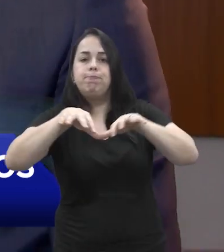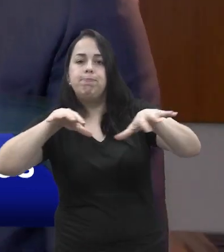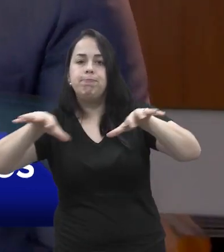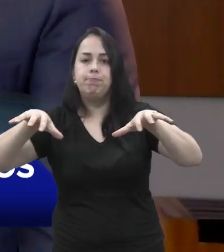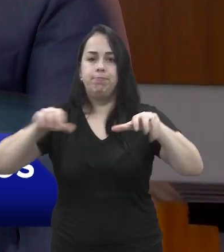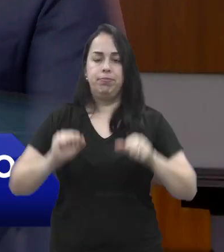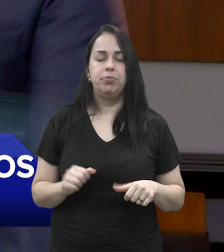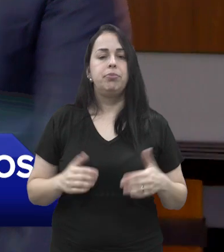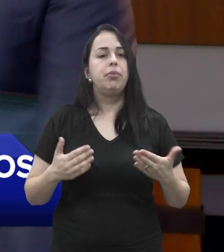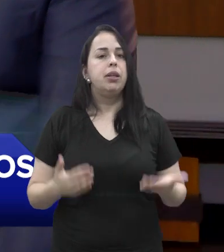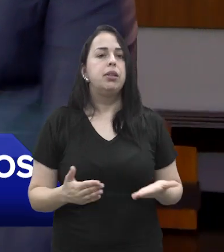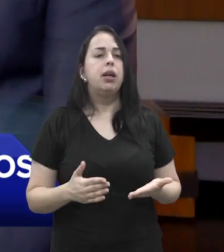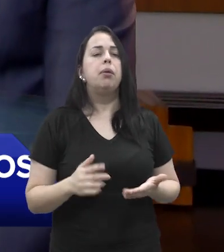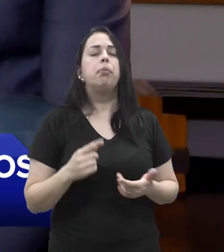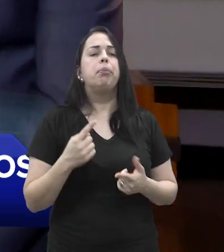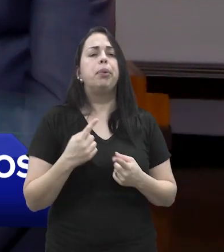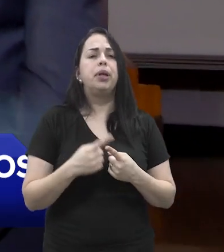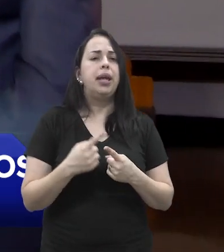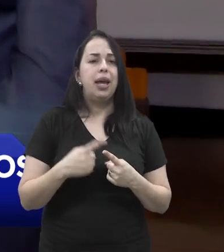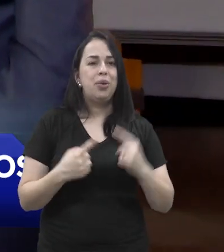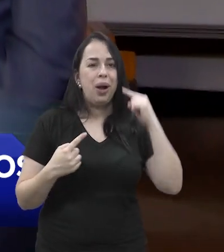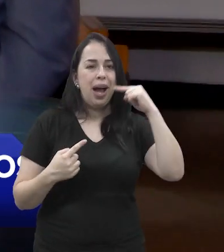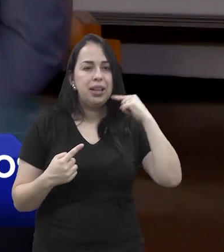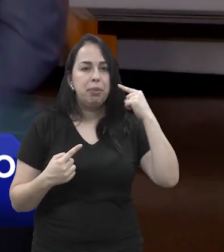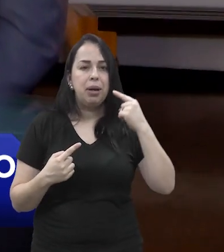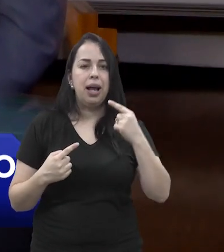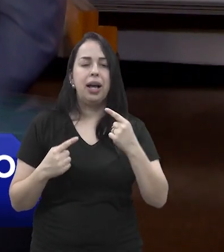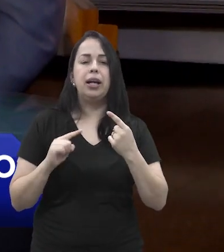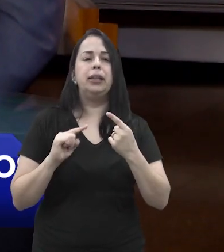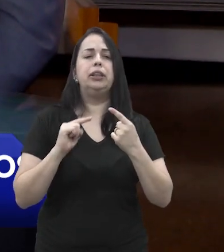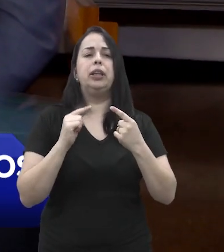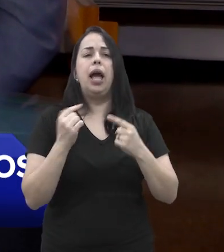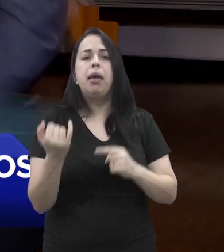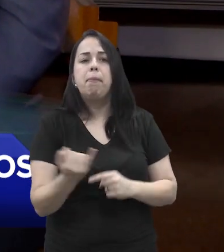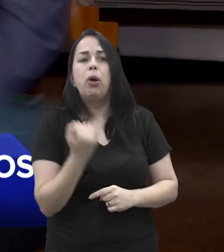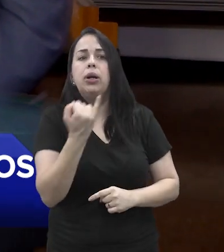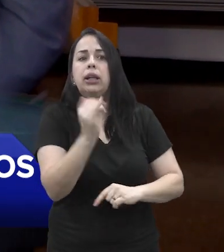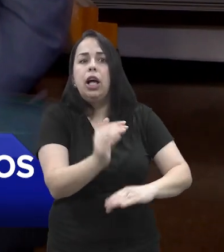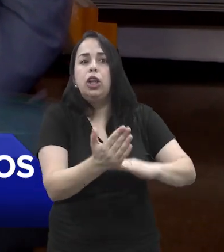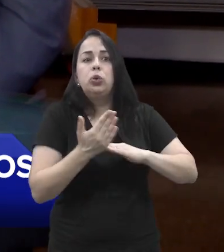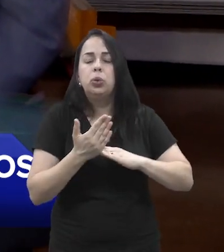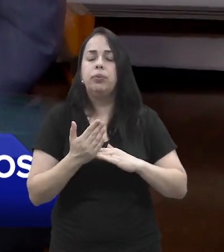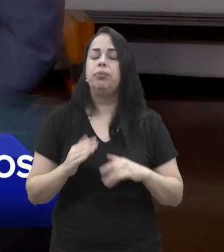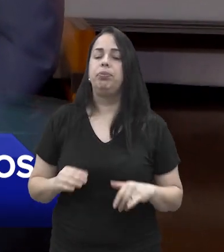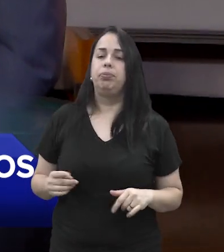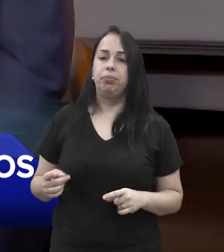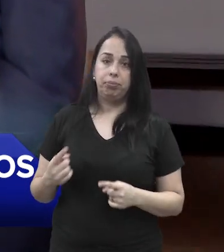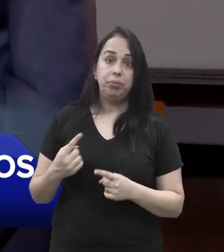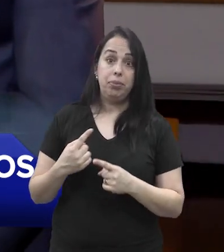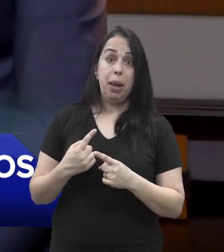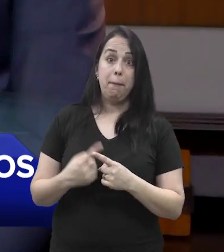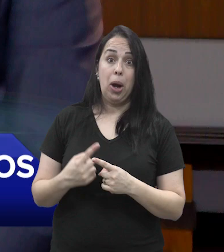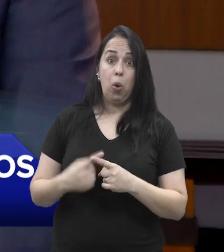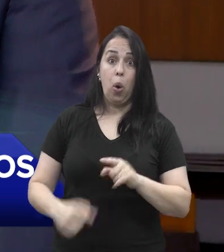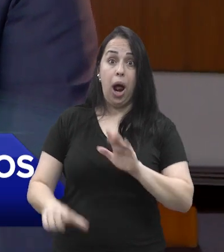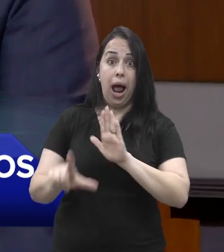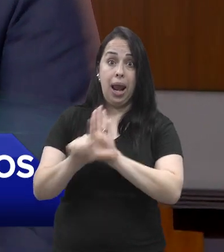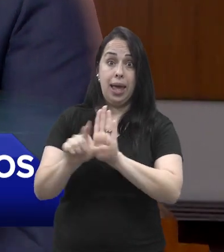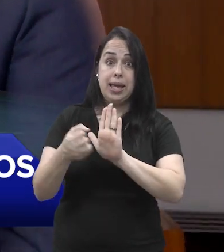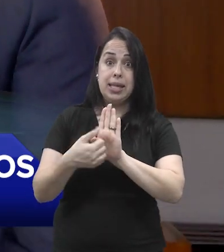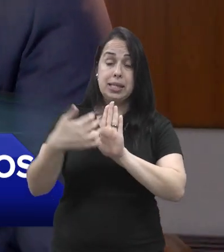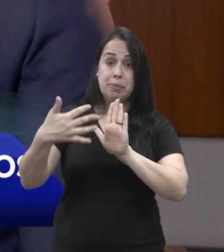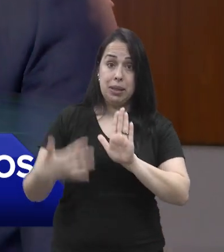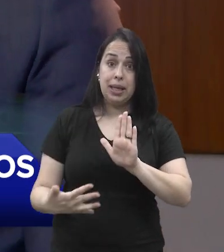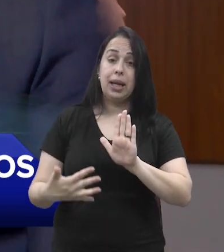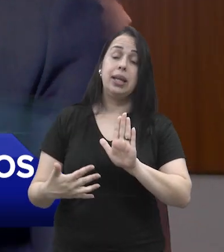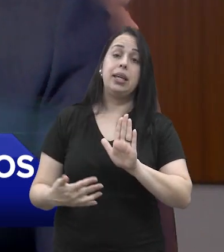que é a importância da gente ter o trabalho do advogado ou de uma instituição para ajudar nessas horas? Tá. Primeiro que a lei preconiza